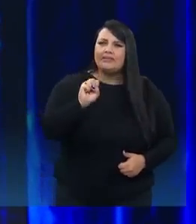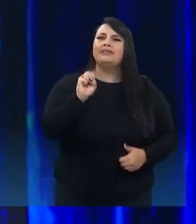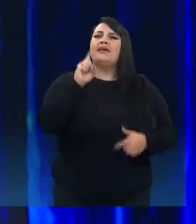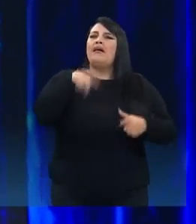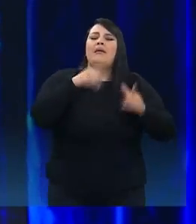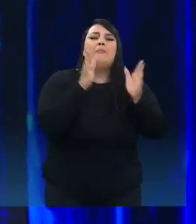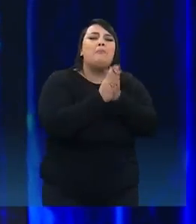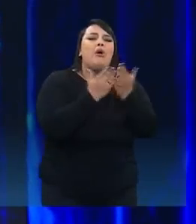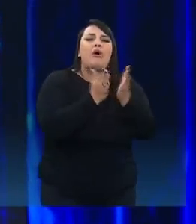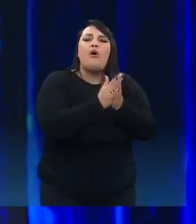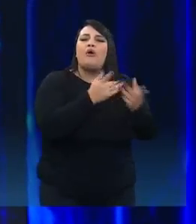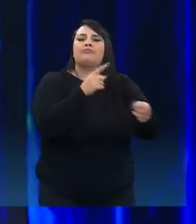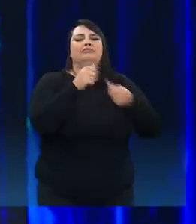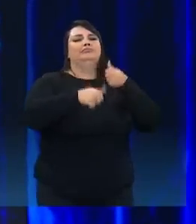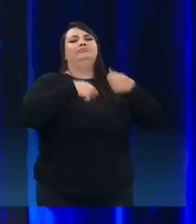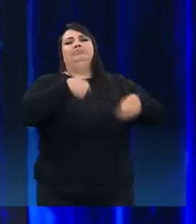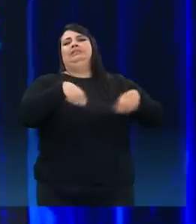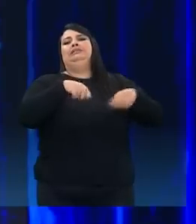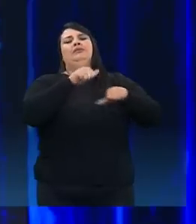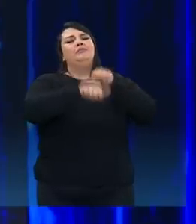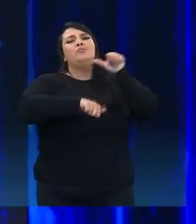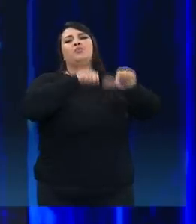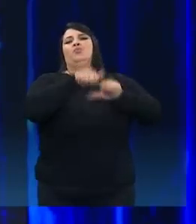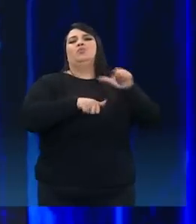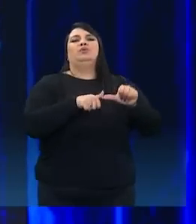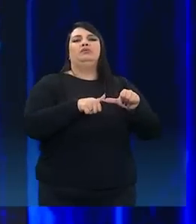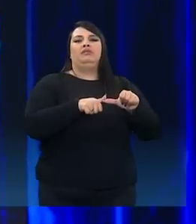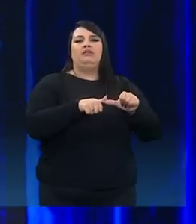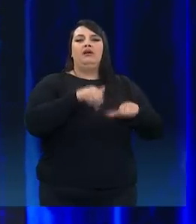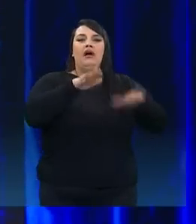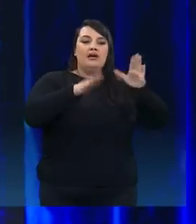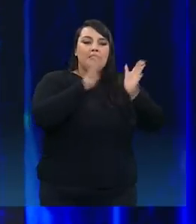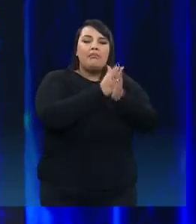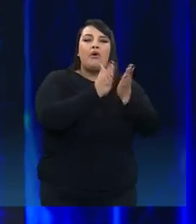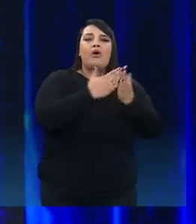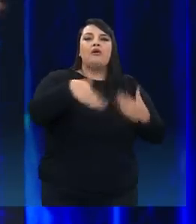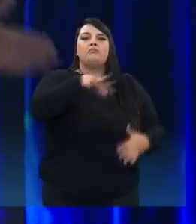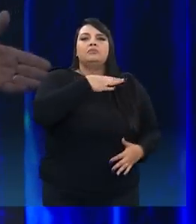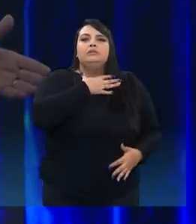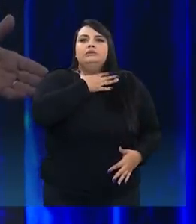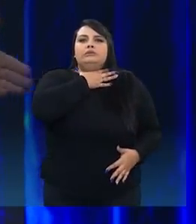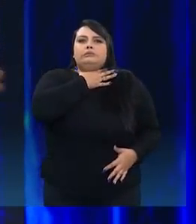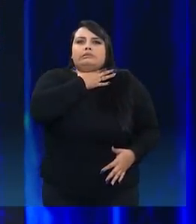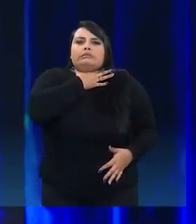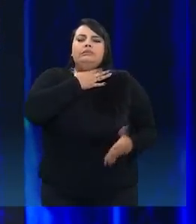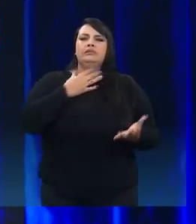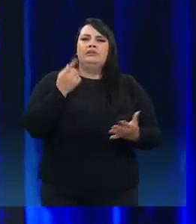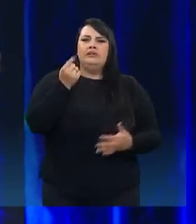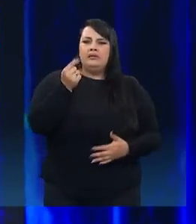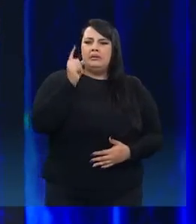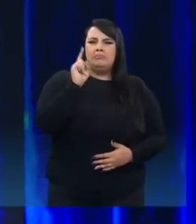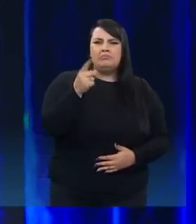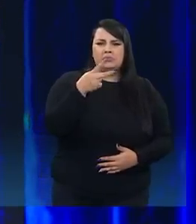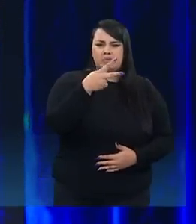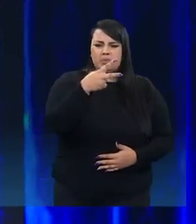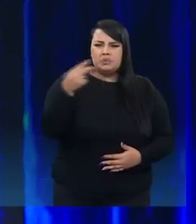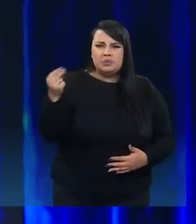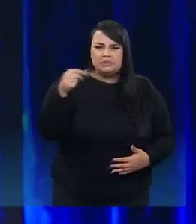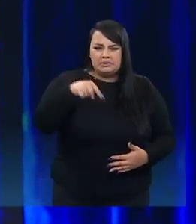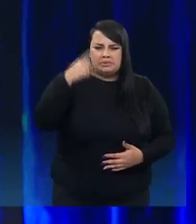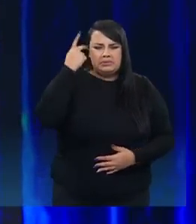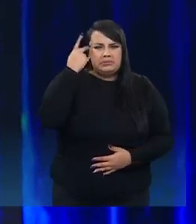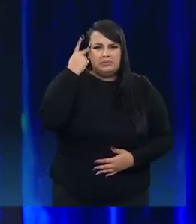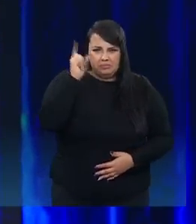pobre. É o sujeito que não está chegando no final do mês. É o sujeito que está ganhando R$ 1.283 de salário mínimo em São